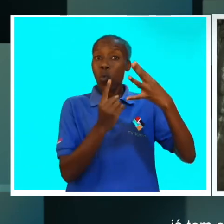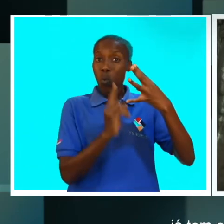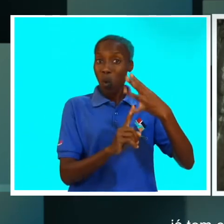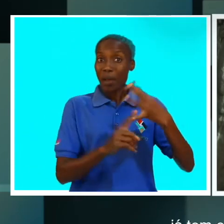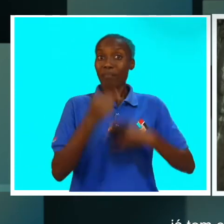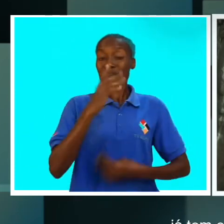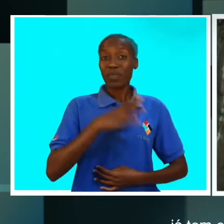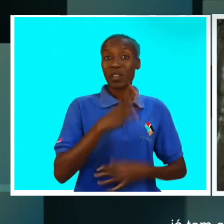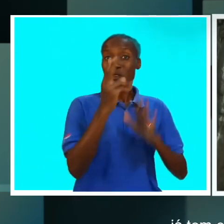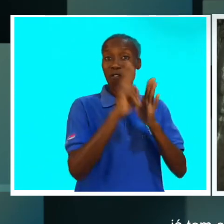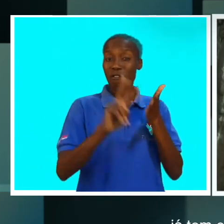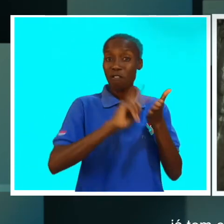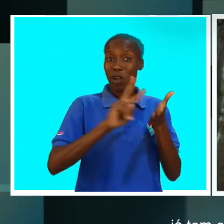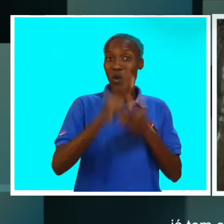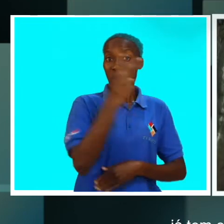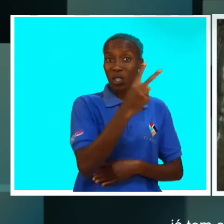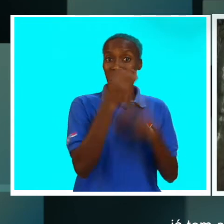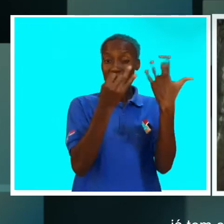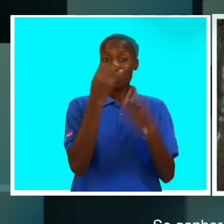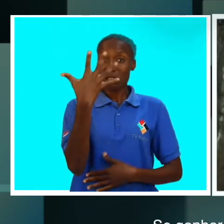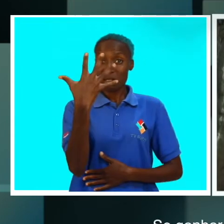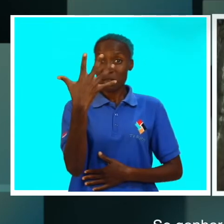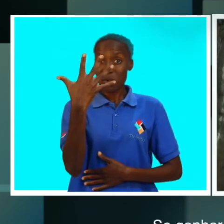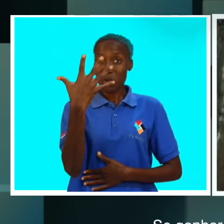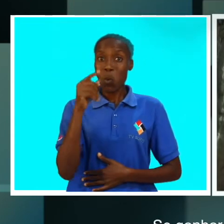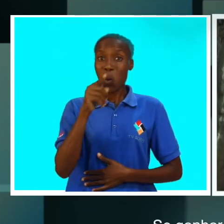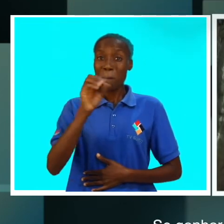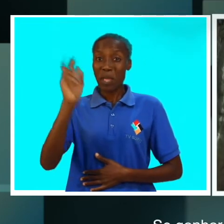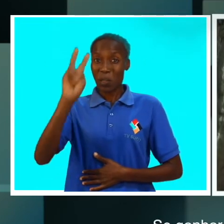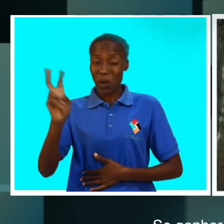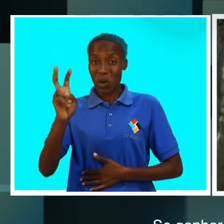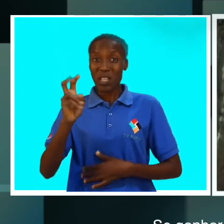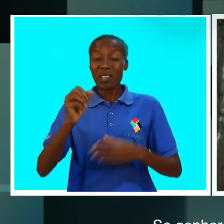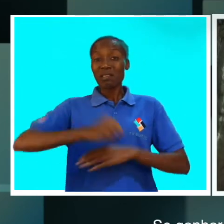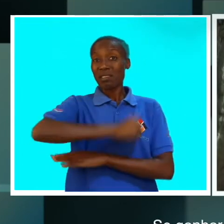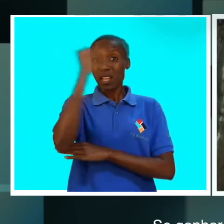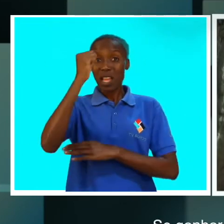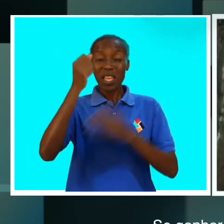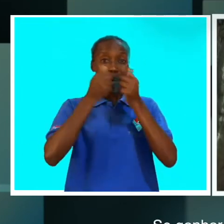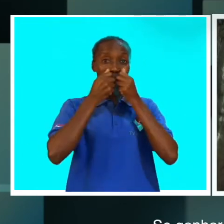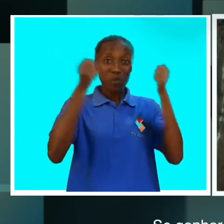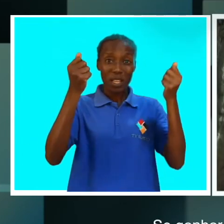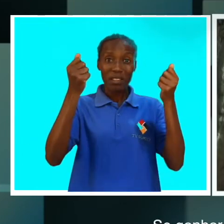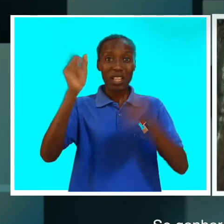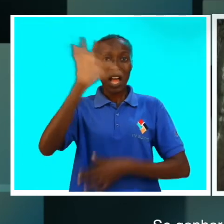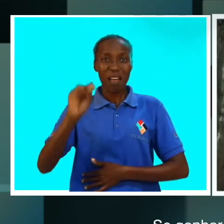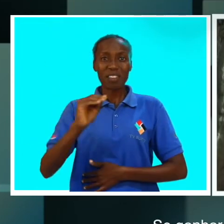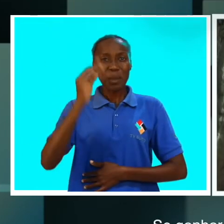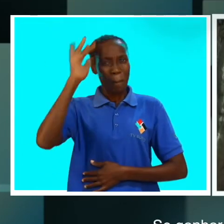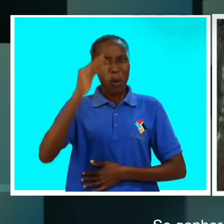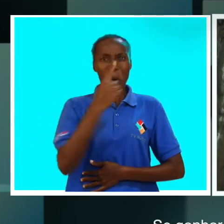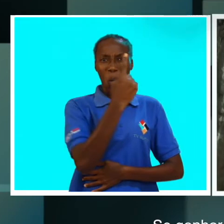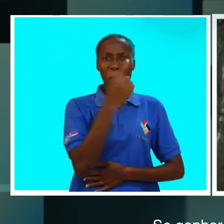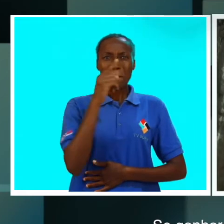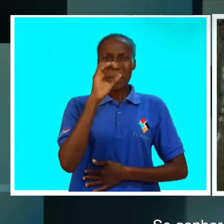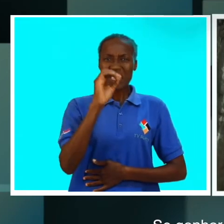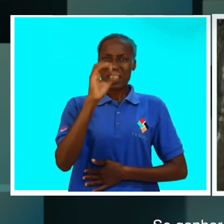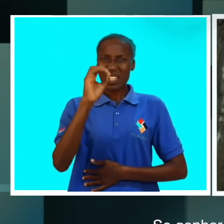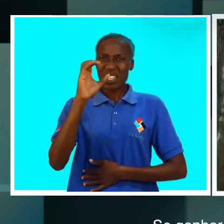valor, 275 mil dólares. Se ganharem a taça CAF, imagine só, 1 milhão e